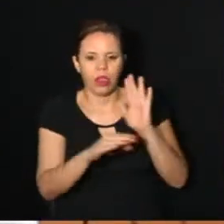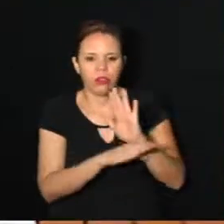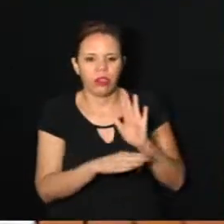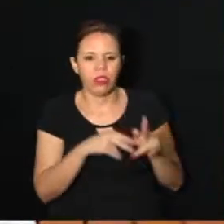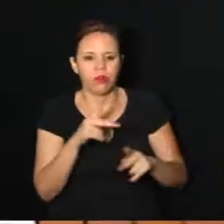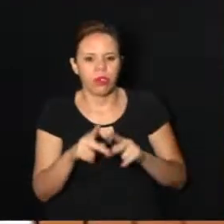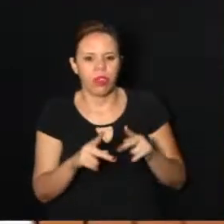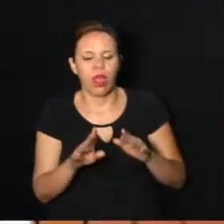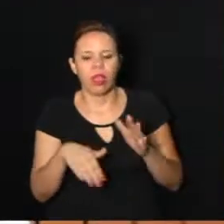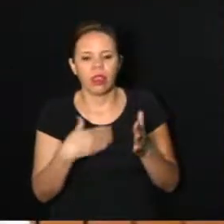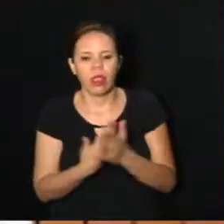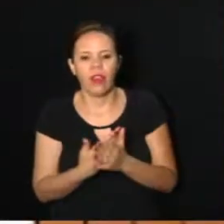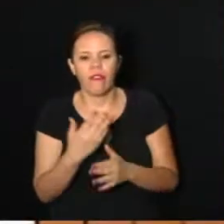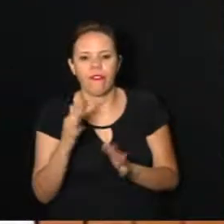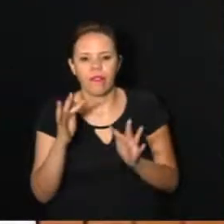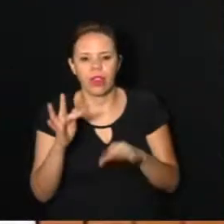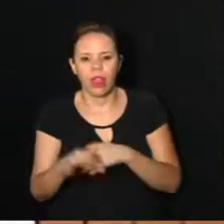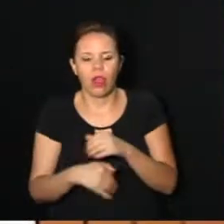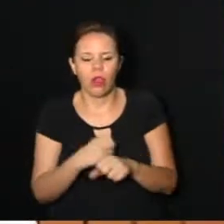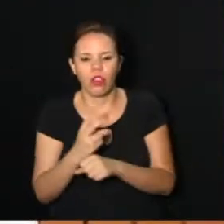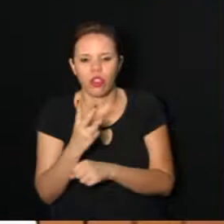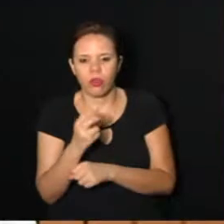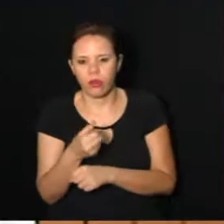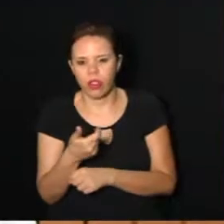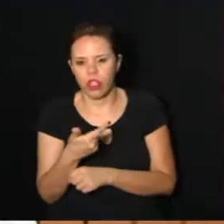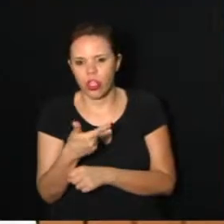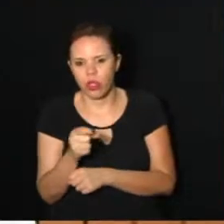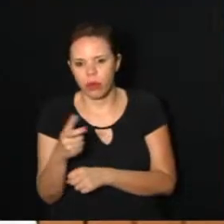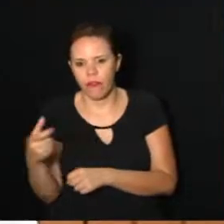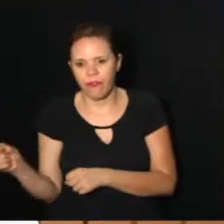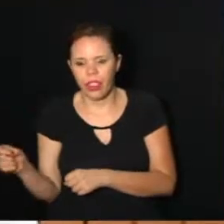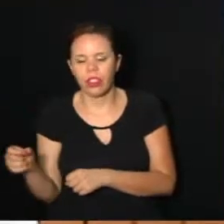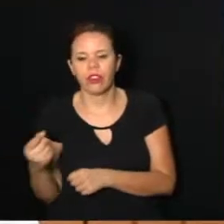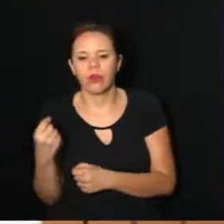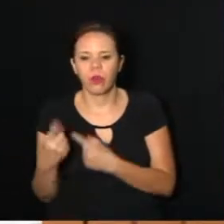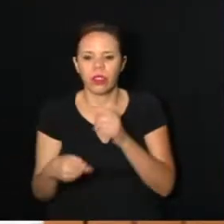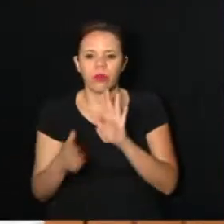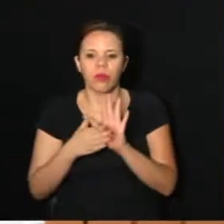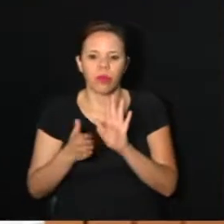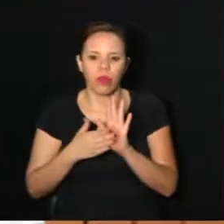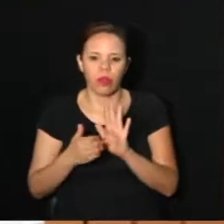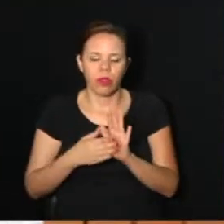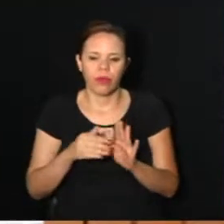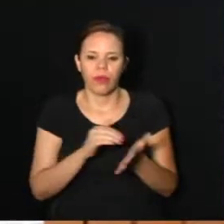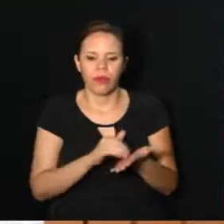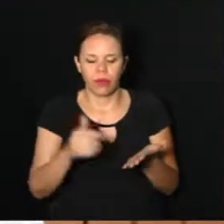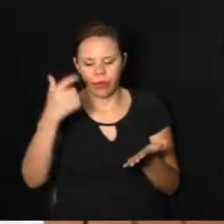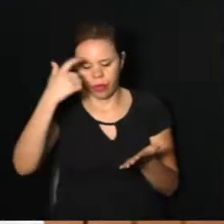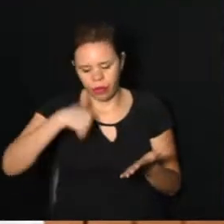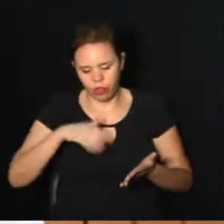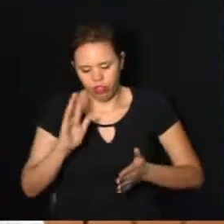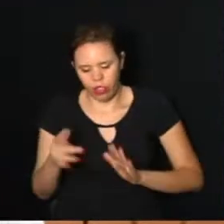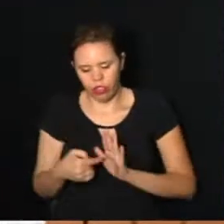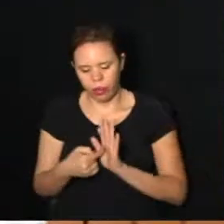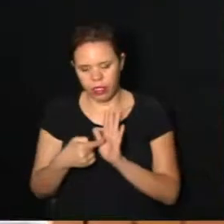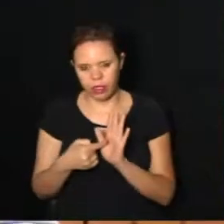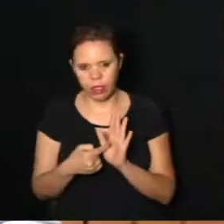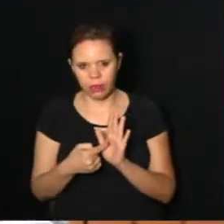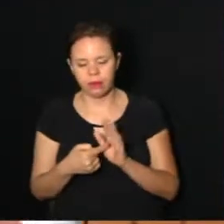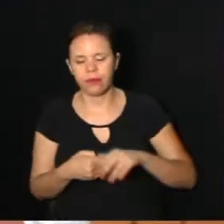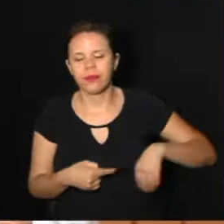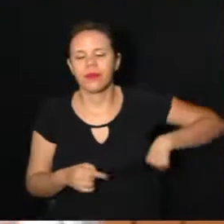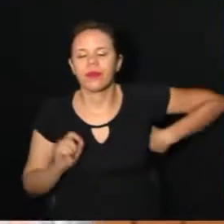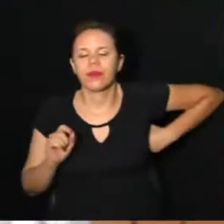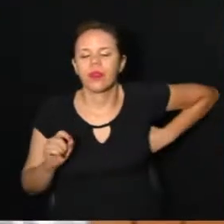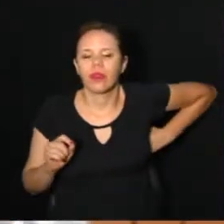final de 2020. E uma das propostas que esse secretário já havia apresentado